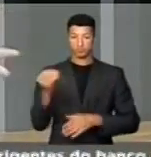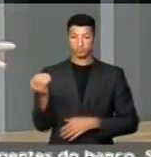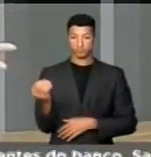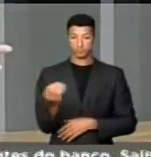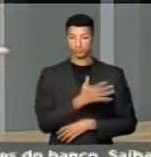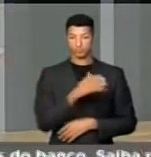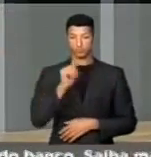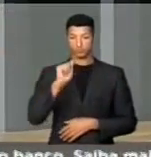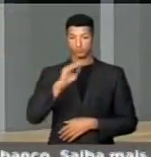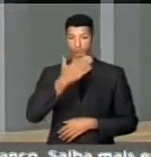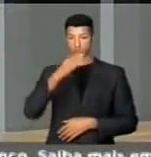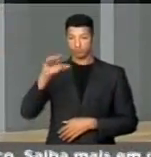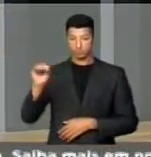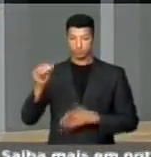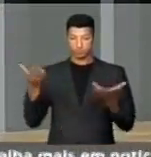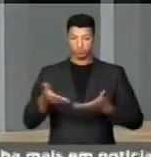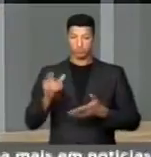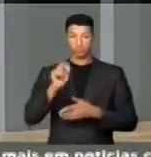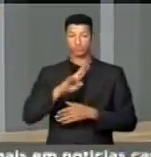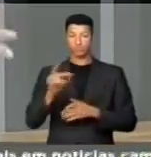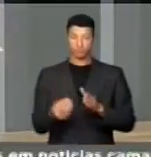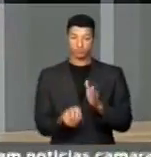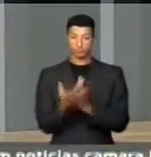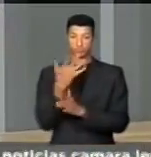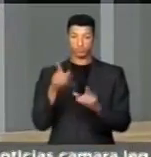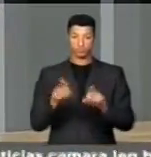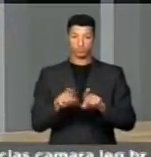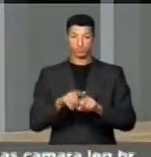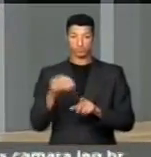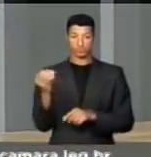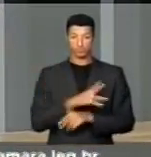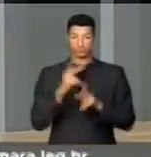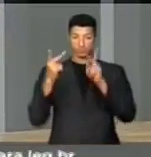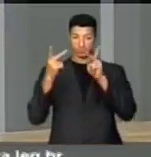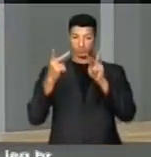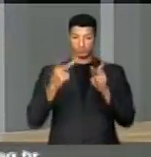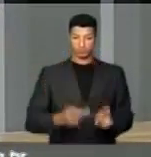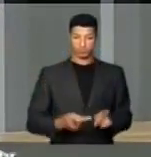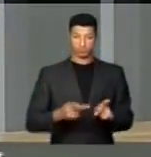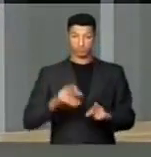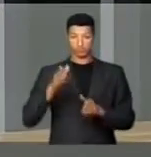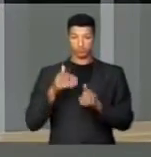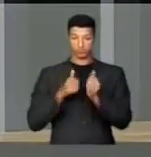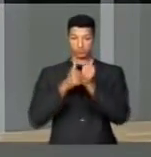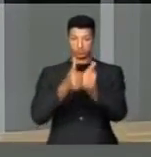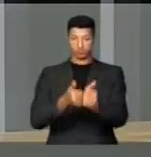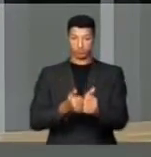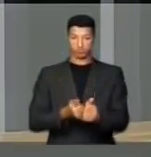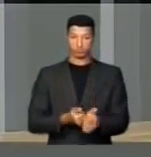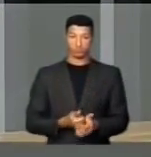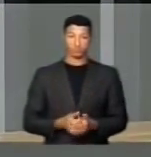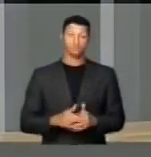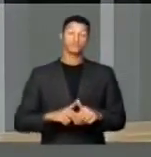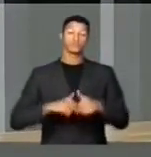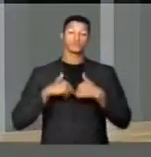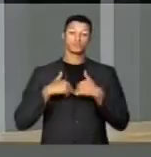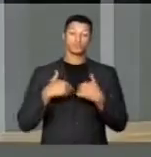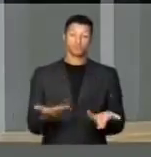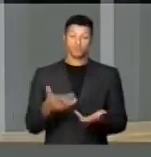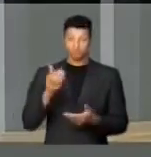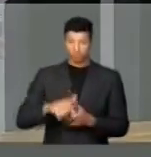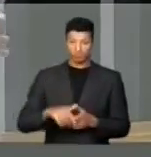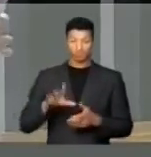novas ações nesse sentido, de que sejam implantados novos projetos nessa direção. Portanto,